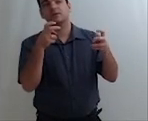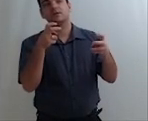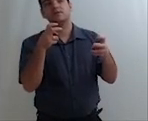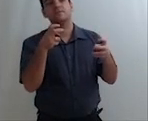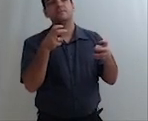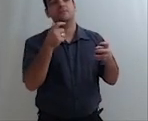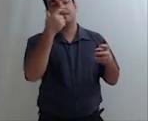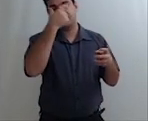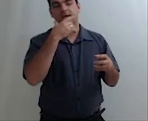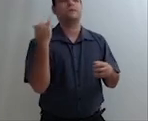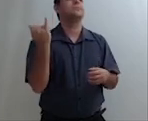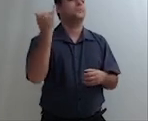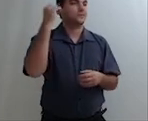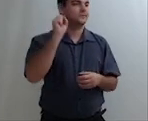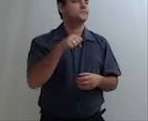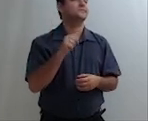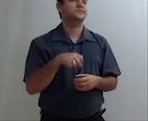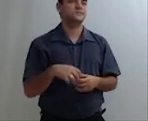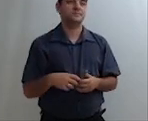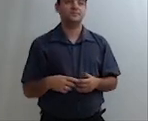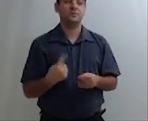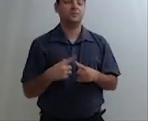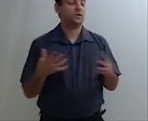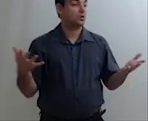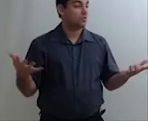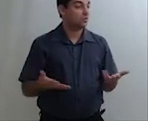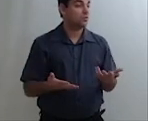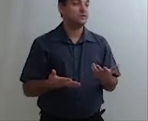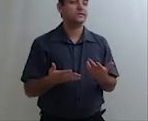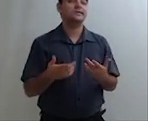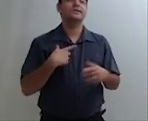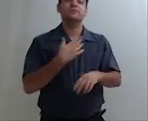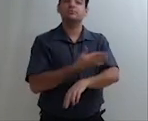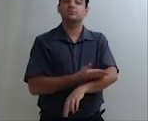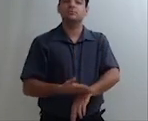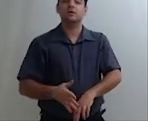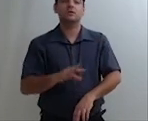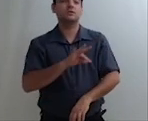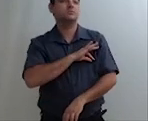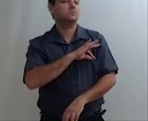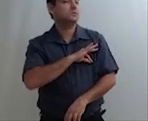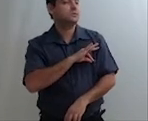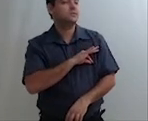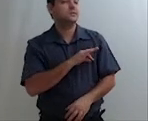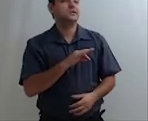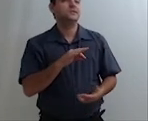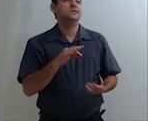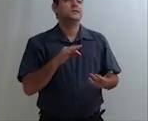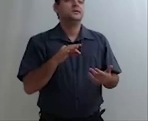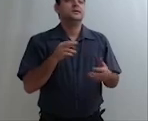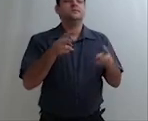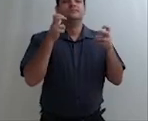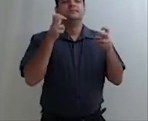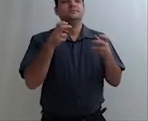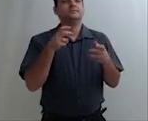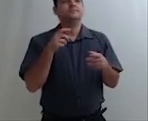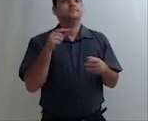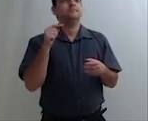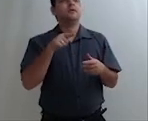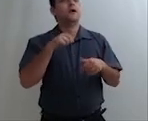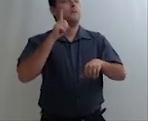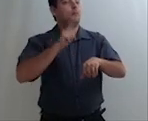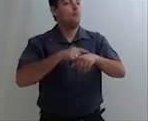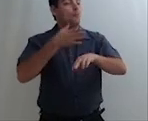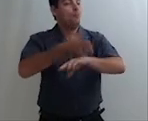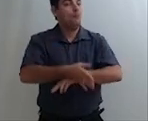delitos na prática na nossa prática policial que são eh reconhecimentos realizados no âmbito de inquéritos